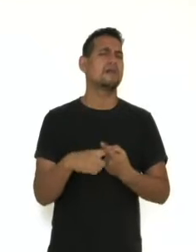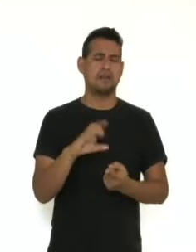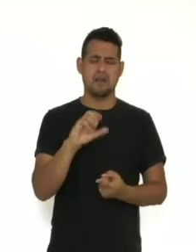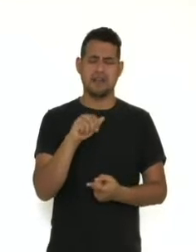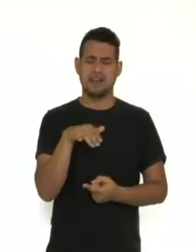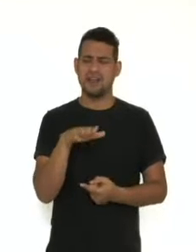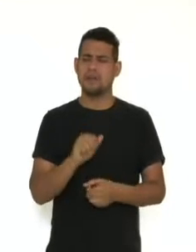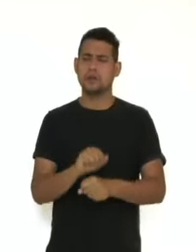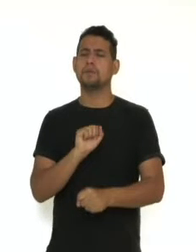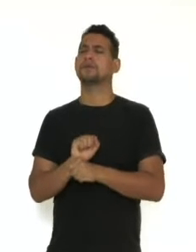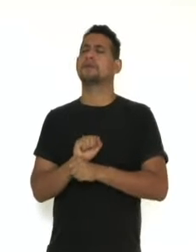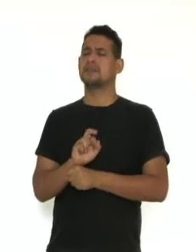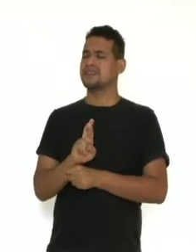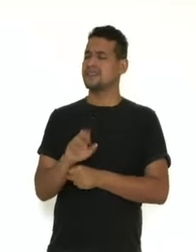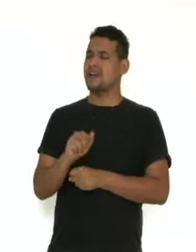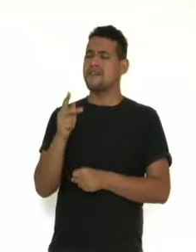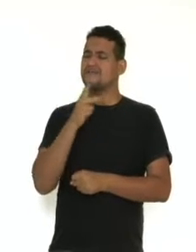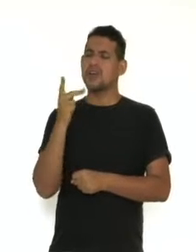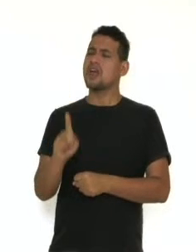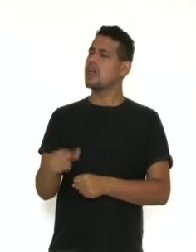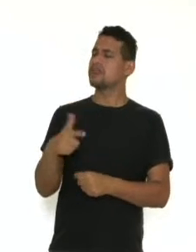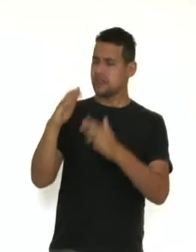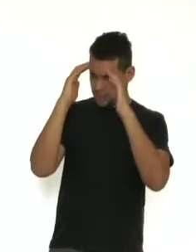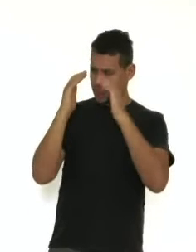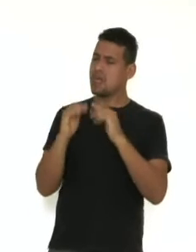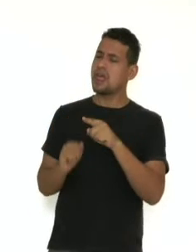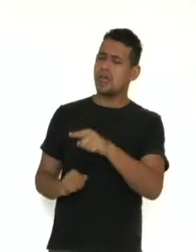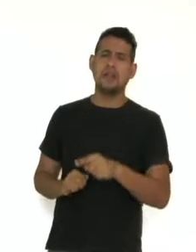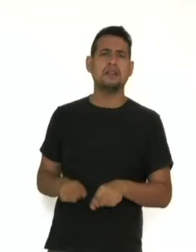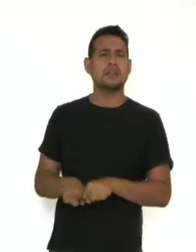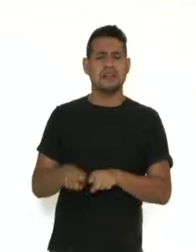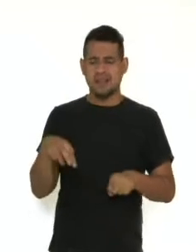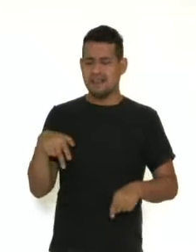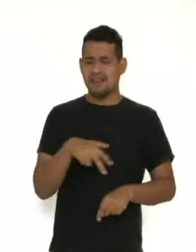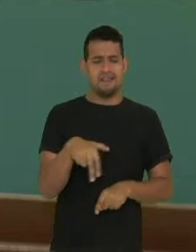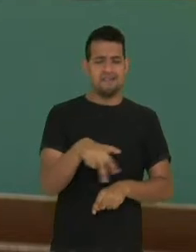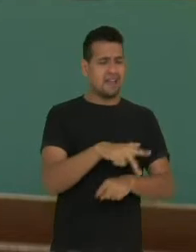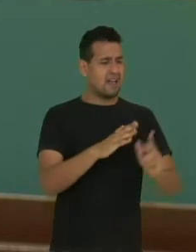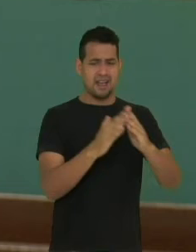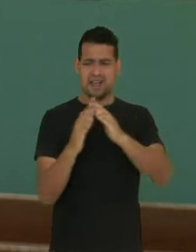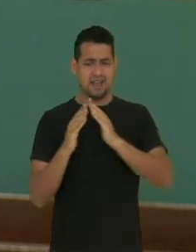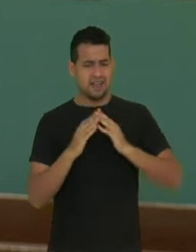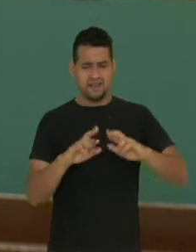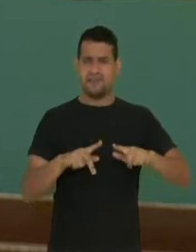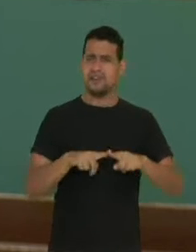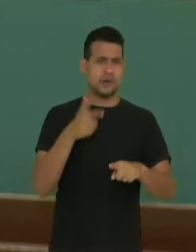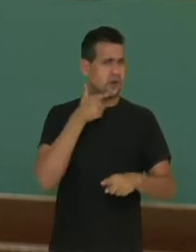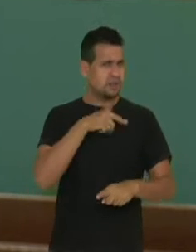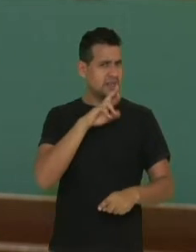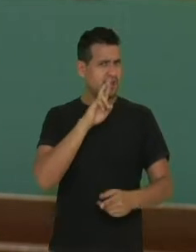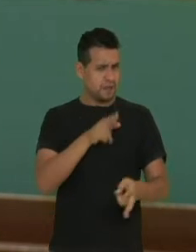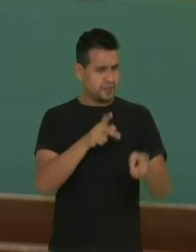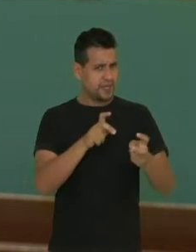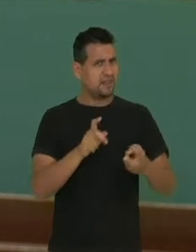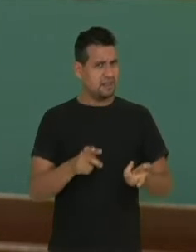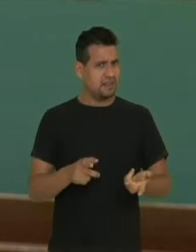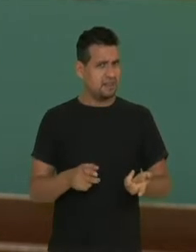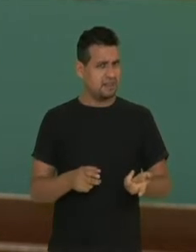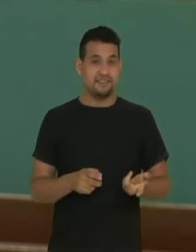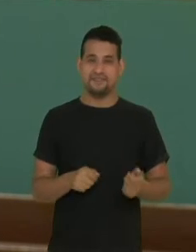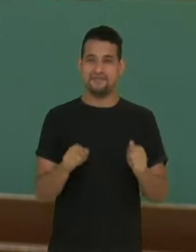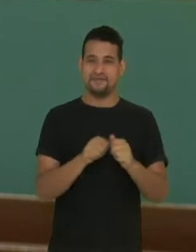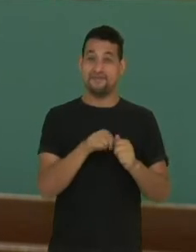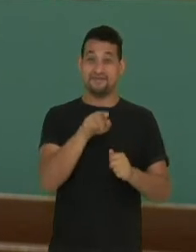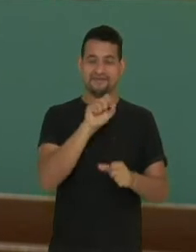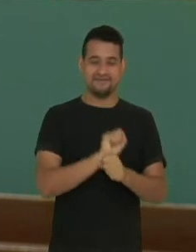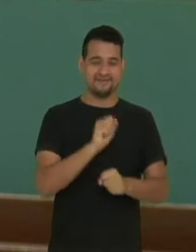repreendeu Rita e disse que era imprudente da parte dela andar por essas casas? Você consegue perceber? Faz